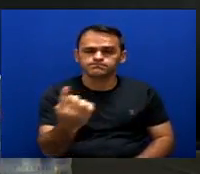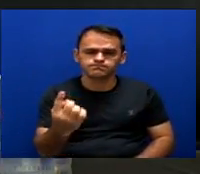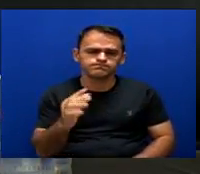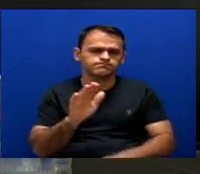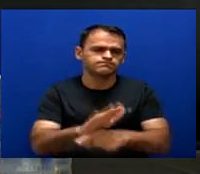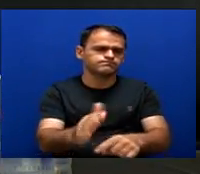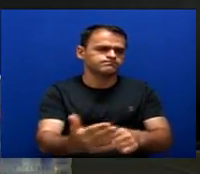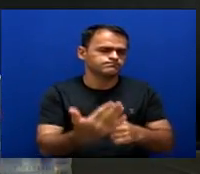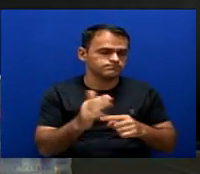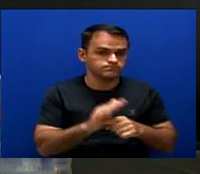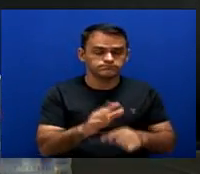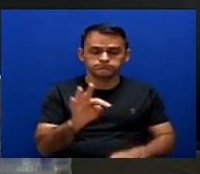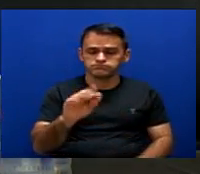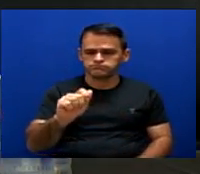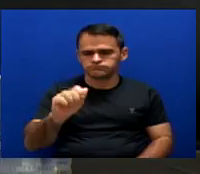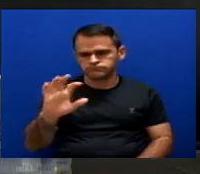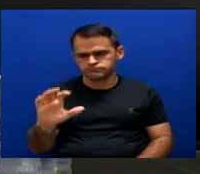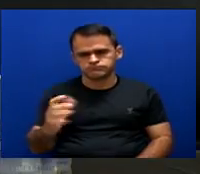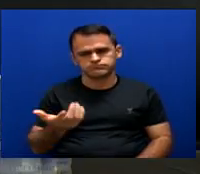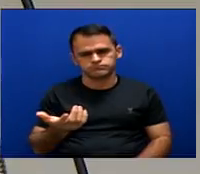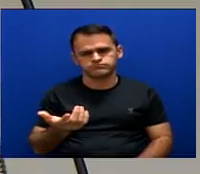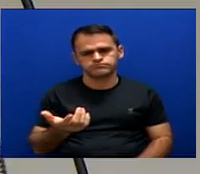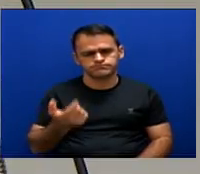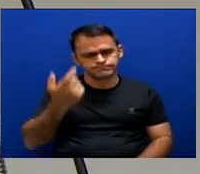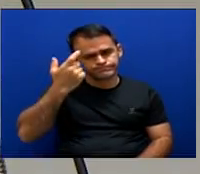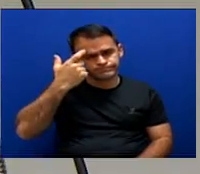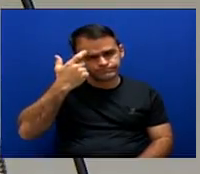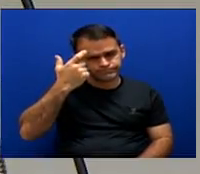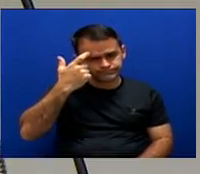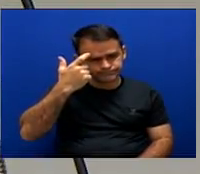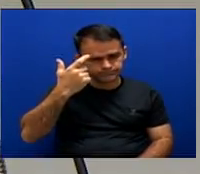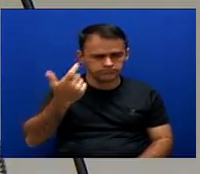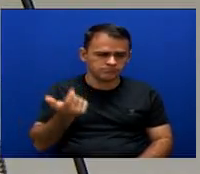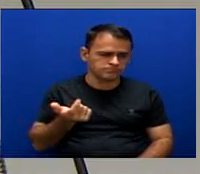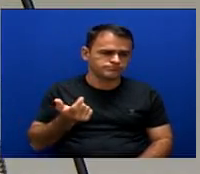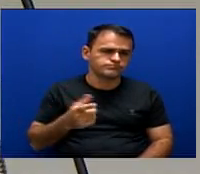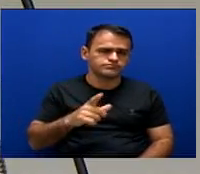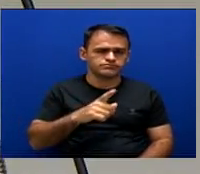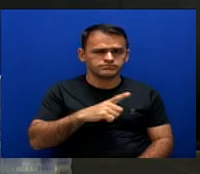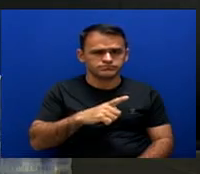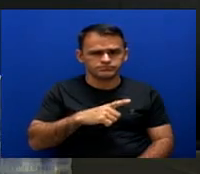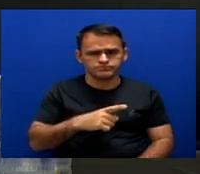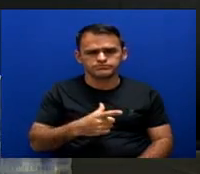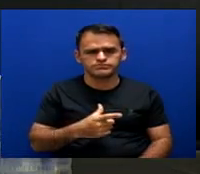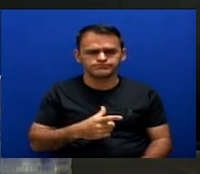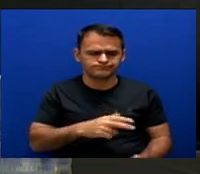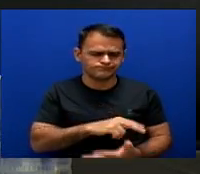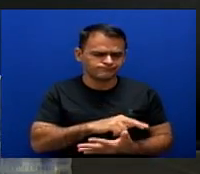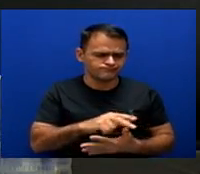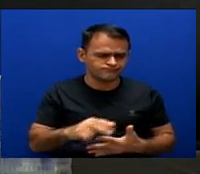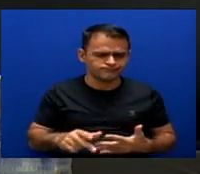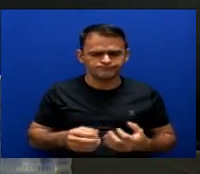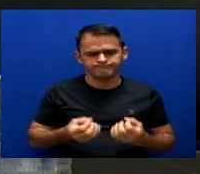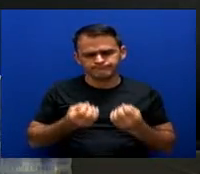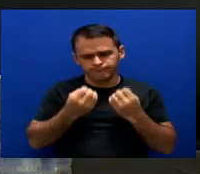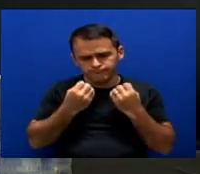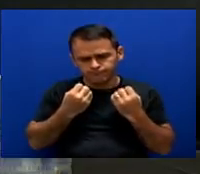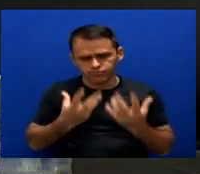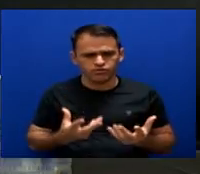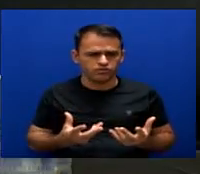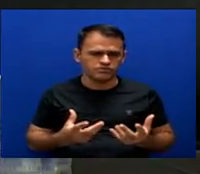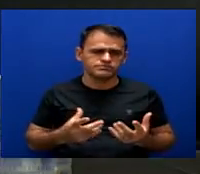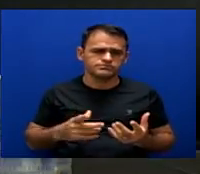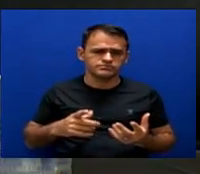esse tempo do tac então tem que ter esse pensamento na minha opinião porque tem muita coisa boa para você levar para frente e tem